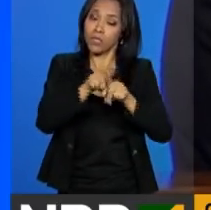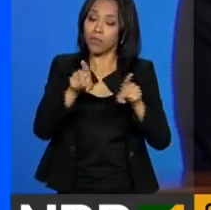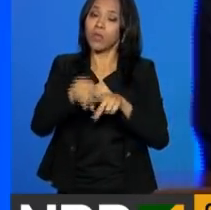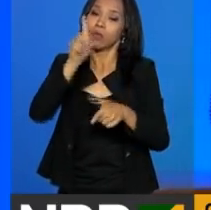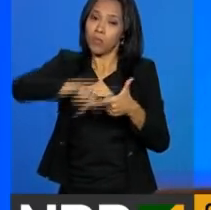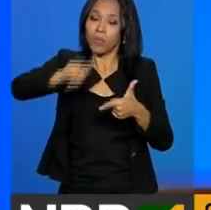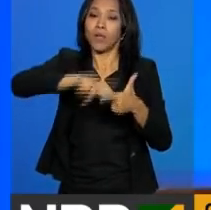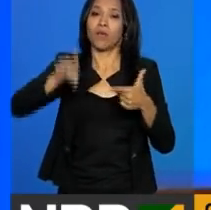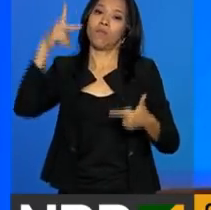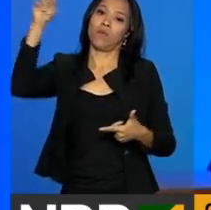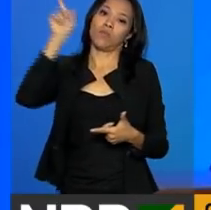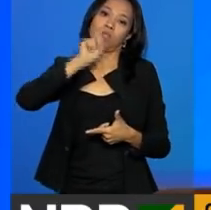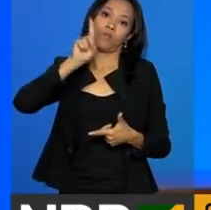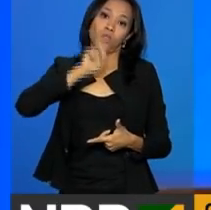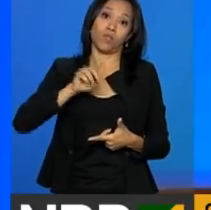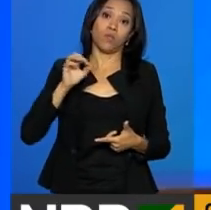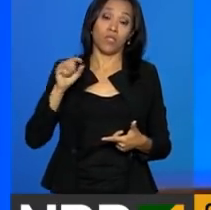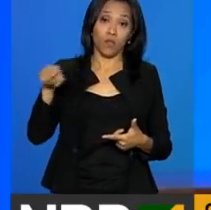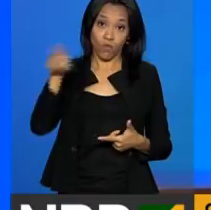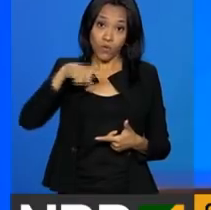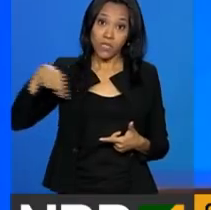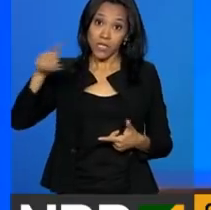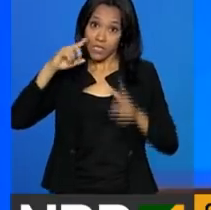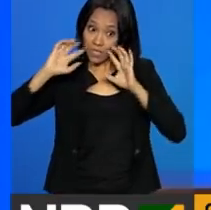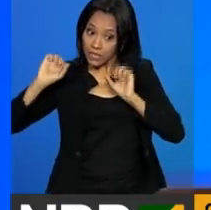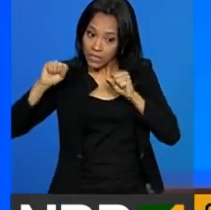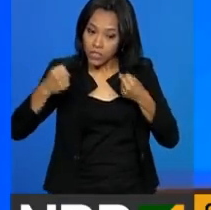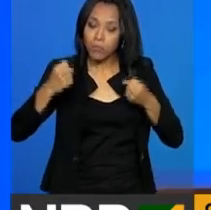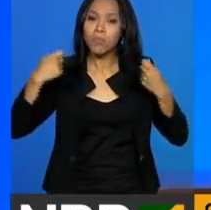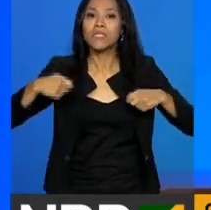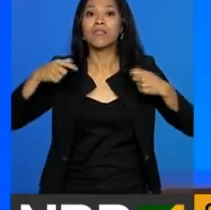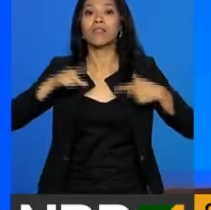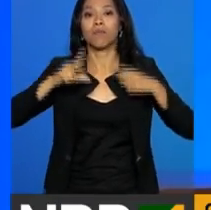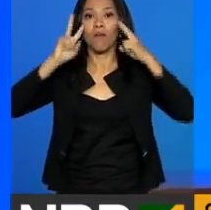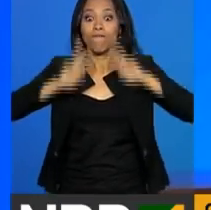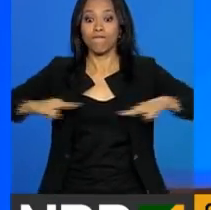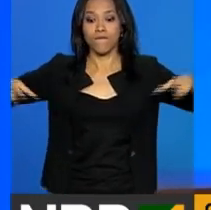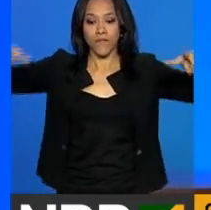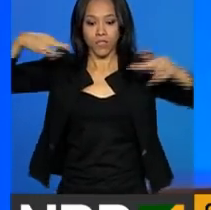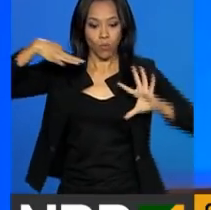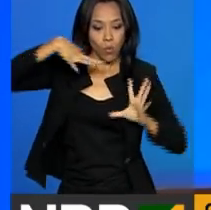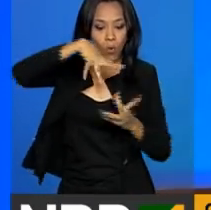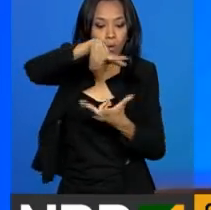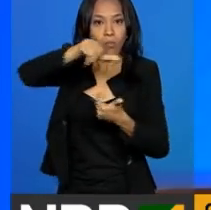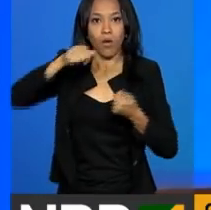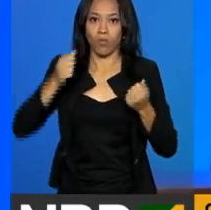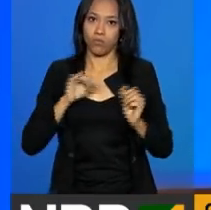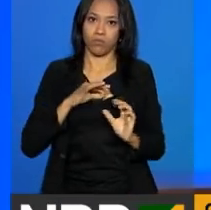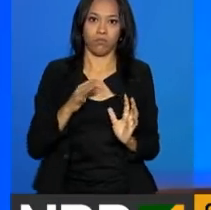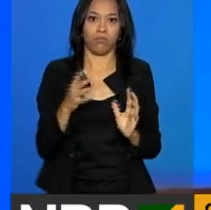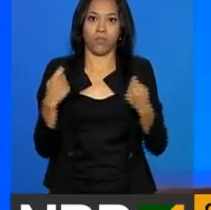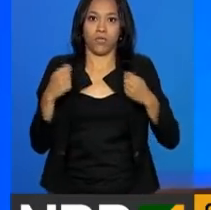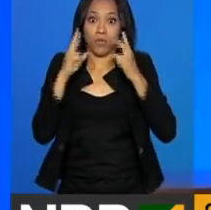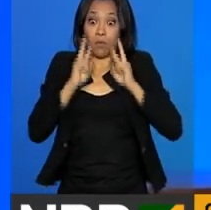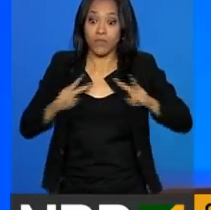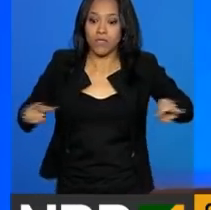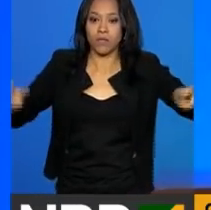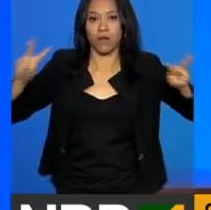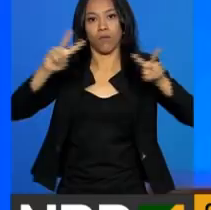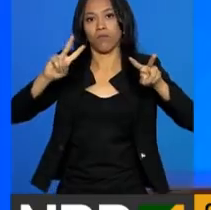livro que recomendo que os senhores se dedicam a isto e é preciso uma visão global do mundo não é uma coisa que